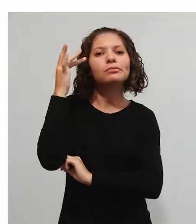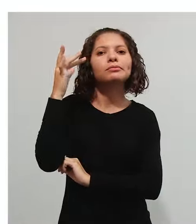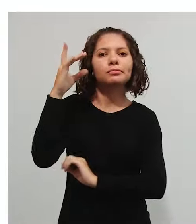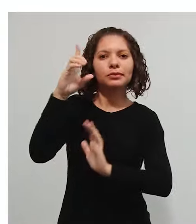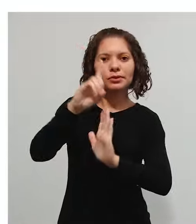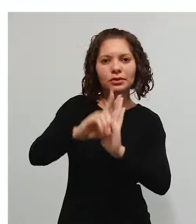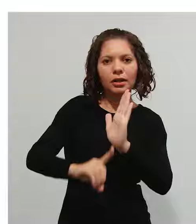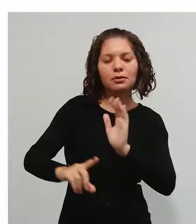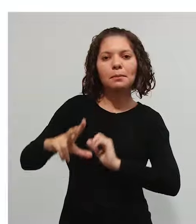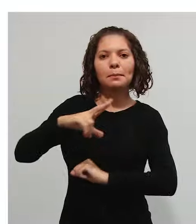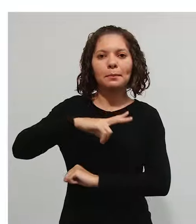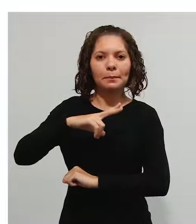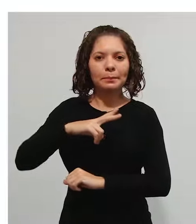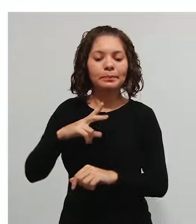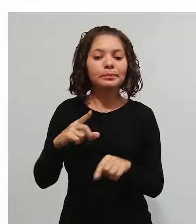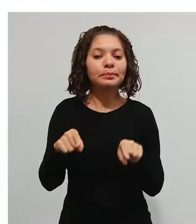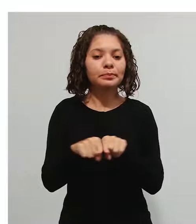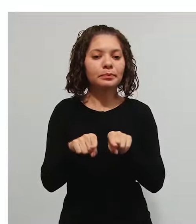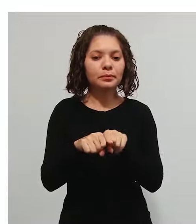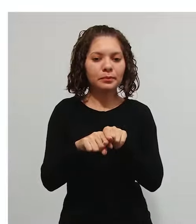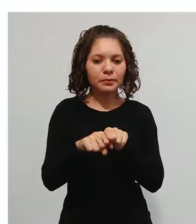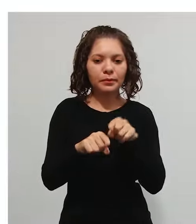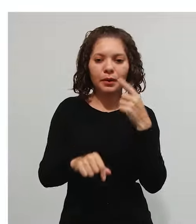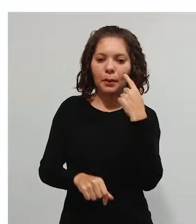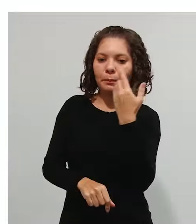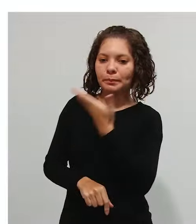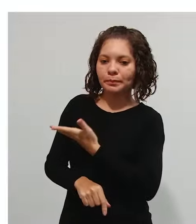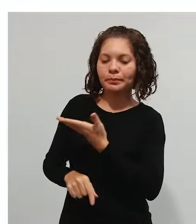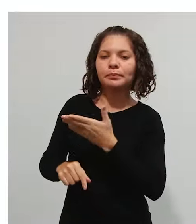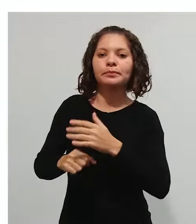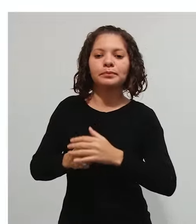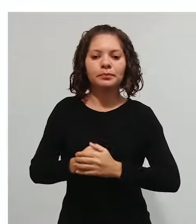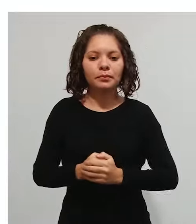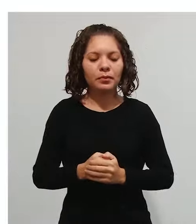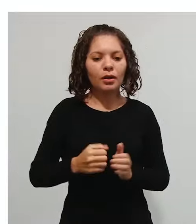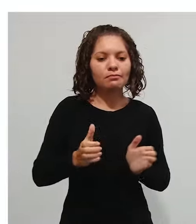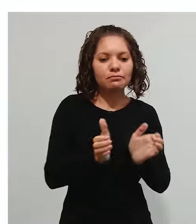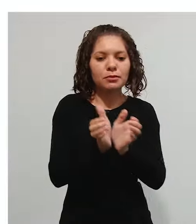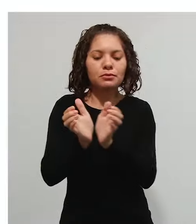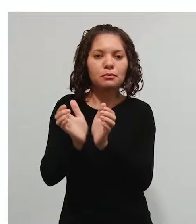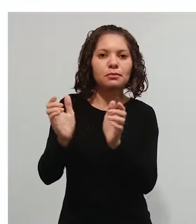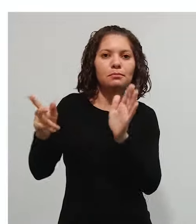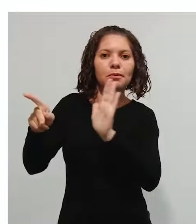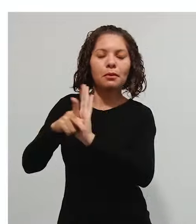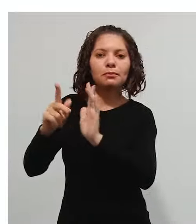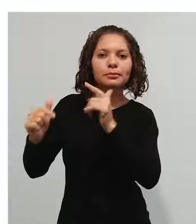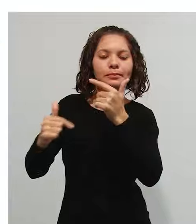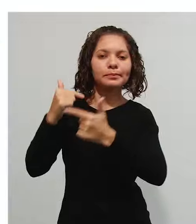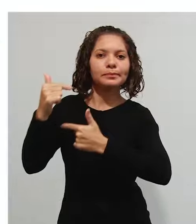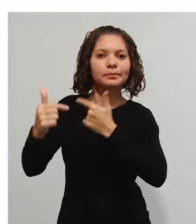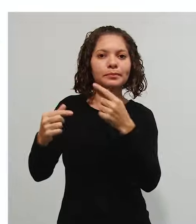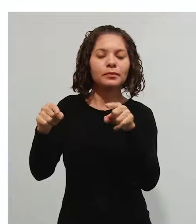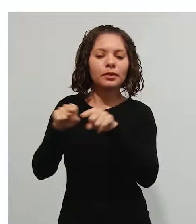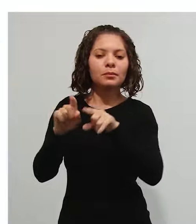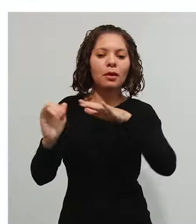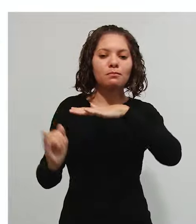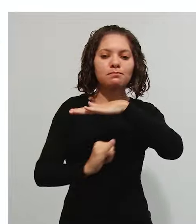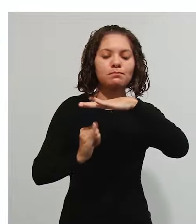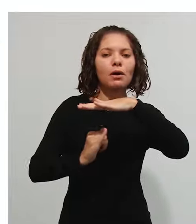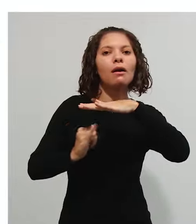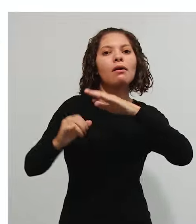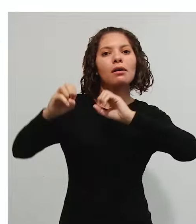sua Fundação olha aqui dos sindicatos entidades sindicais dos trabalhadores Claro das instituições de educação